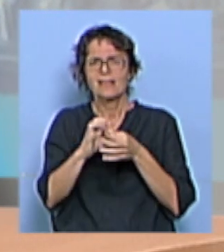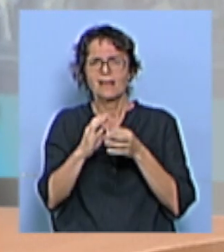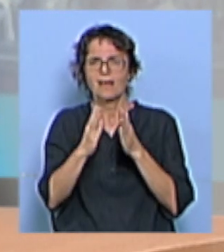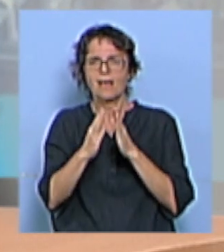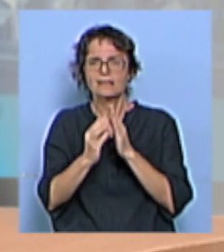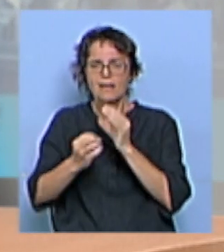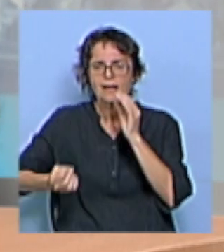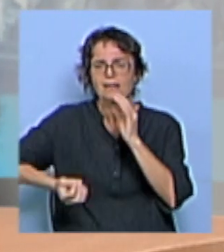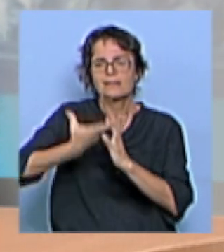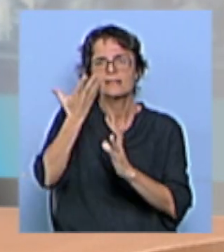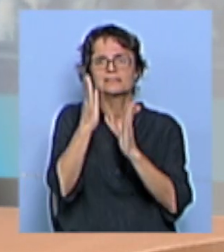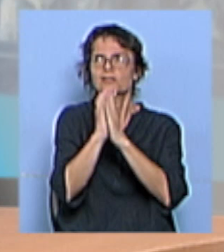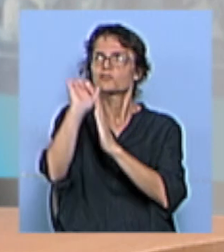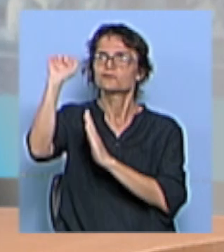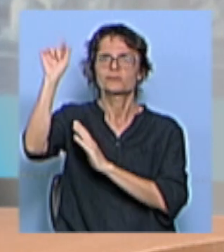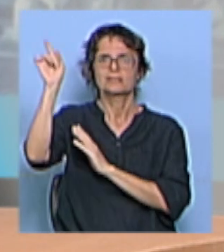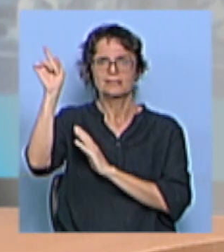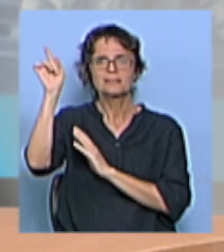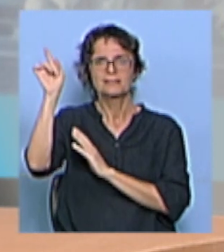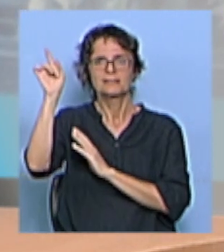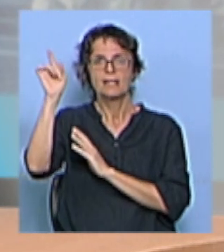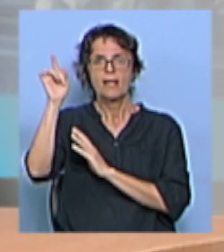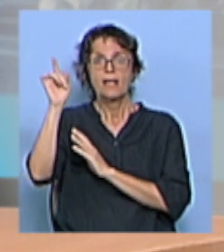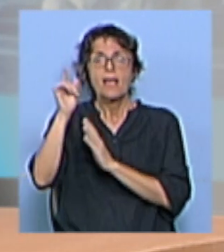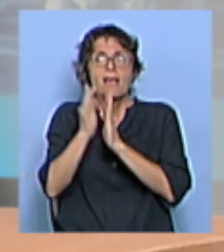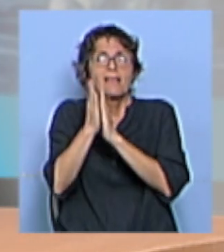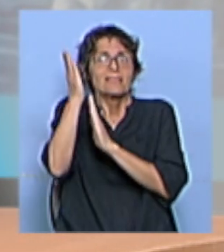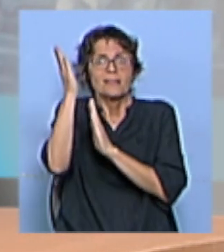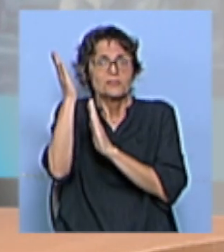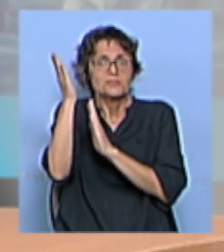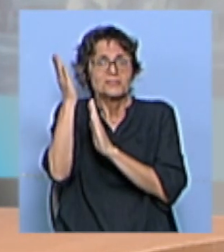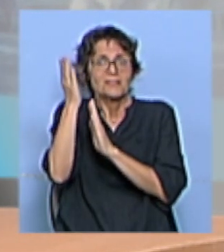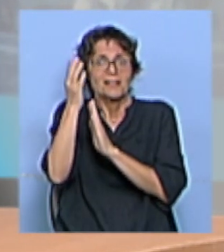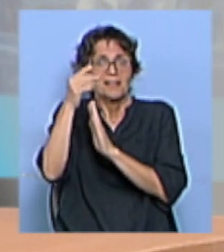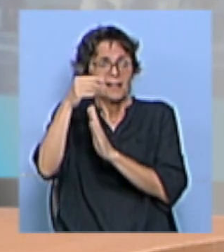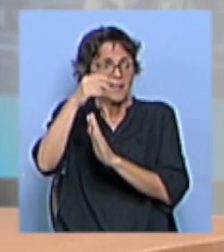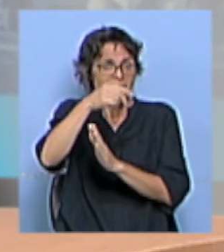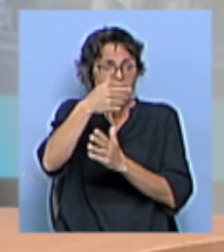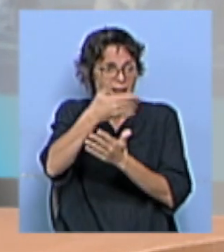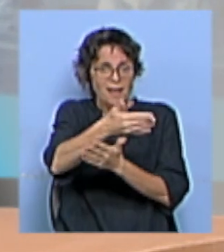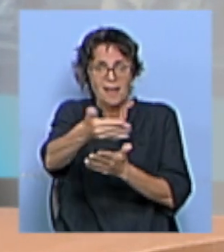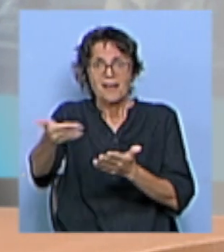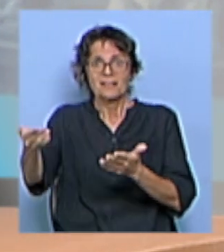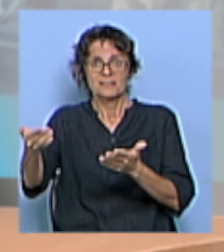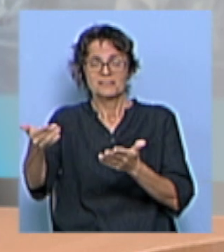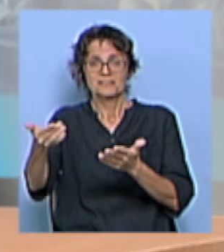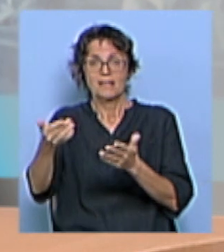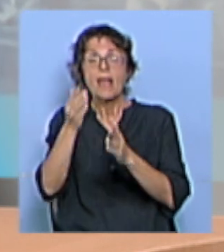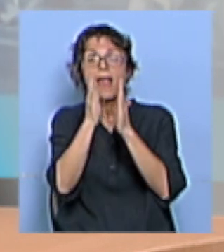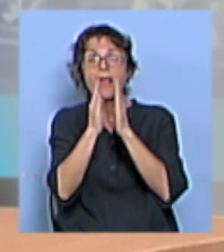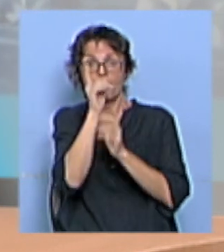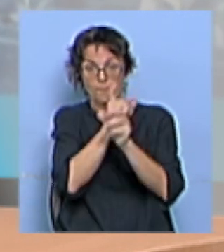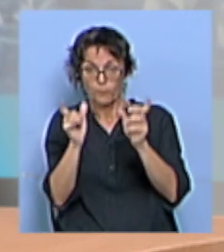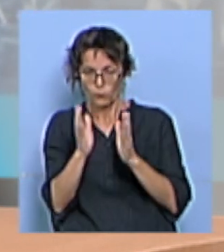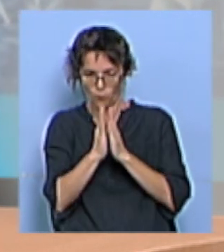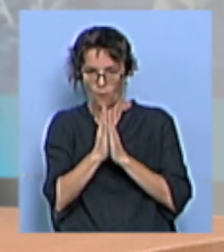vê Deus em todas estas realidades da cultura e da natureza. Não é? E, portanto,